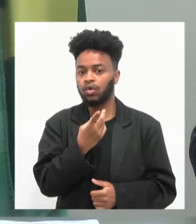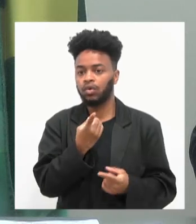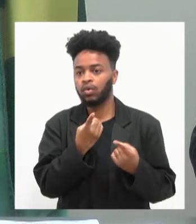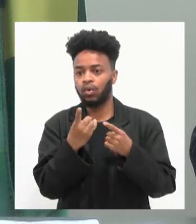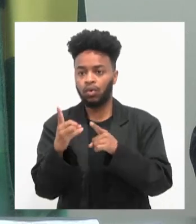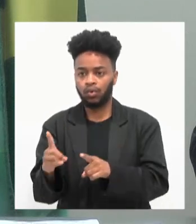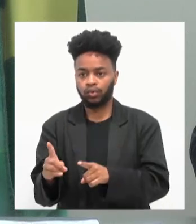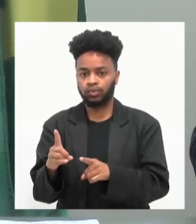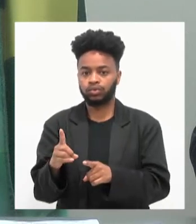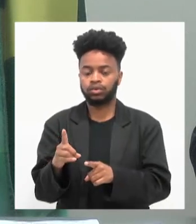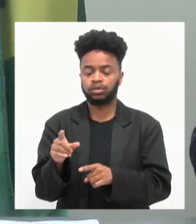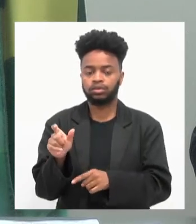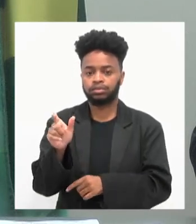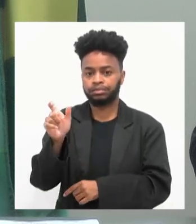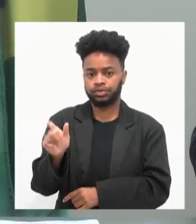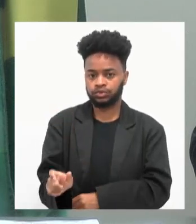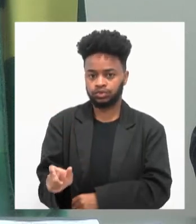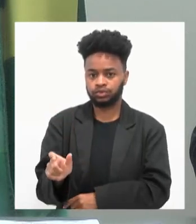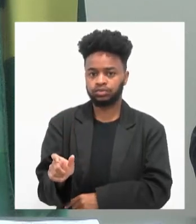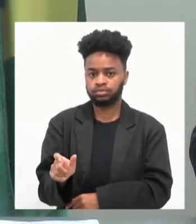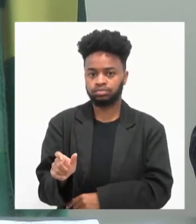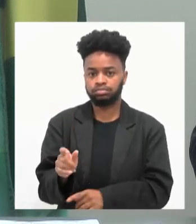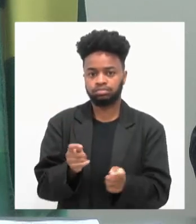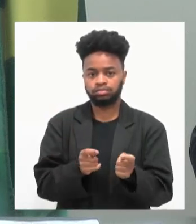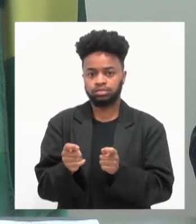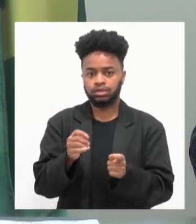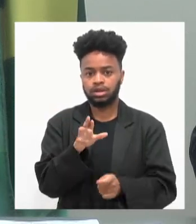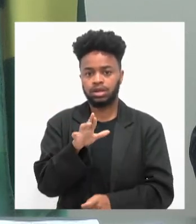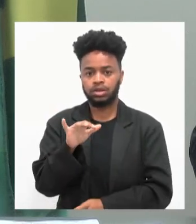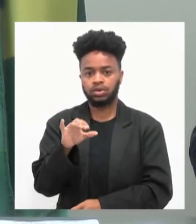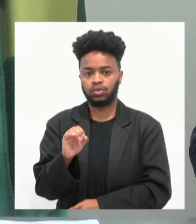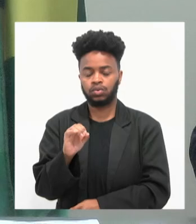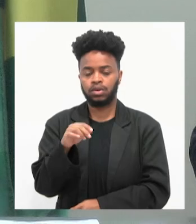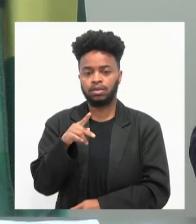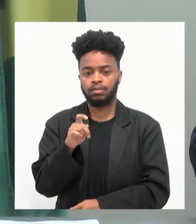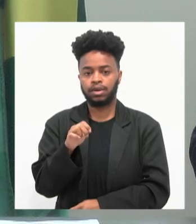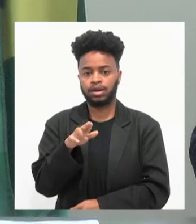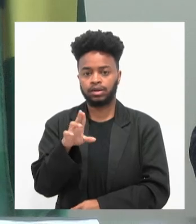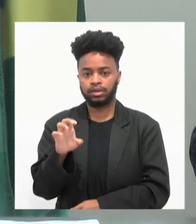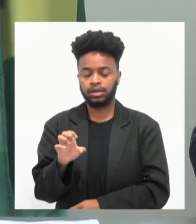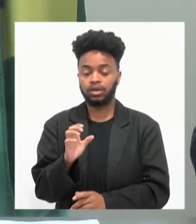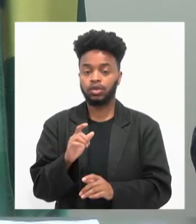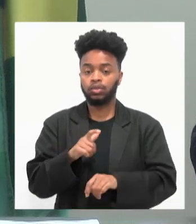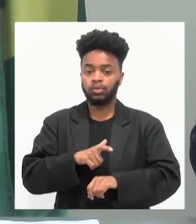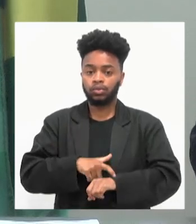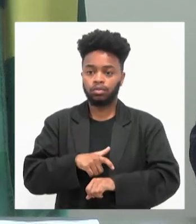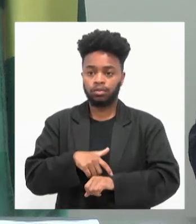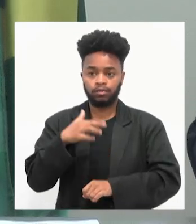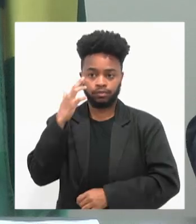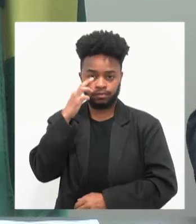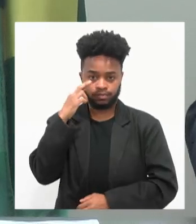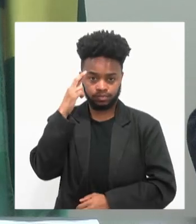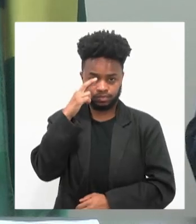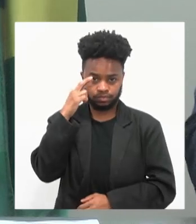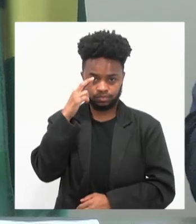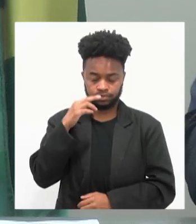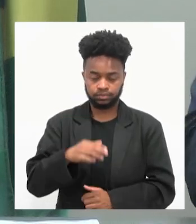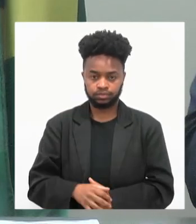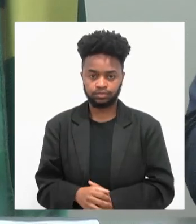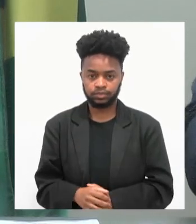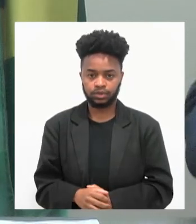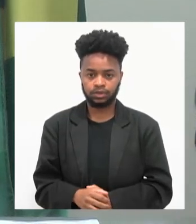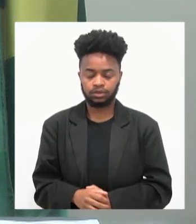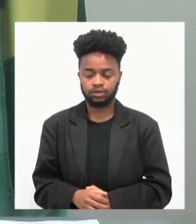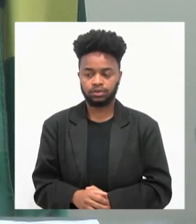que é o dono, proprietário, né, do Rio Parque. Durante a nossa fiscalização, Coronel Luciano, presidente do Detro